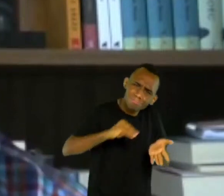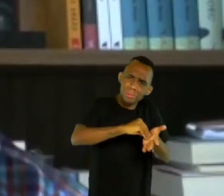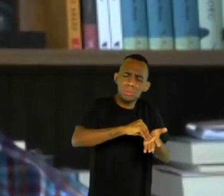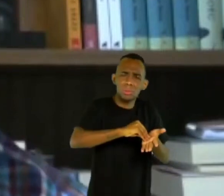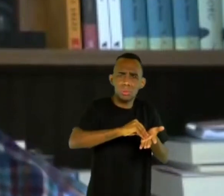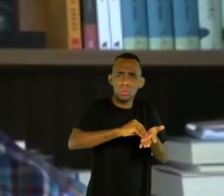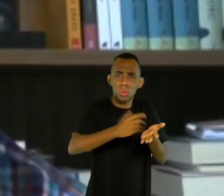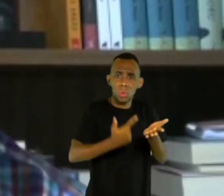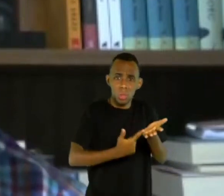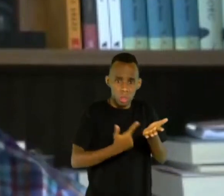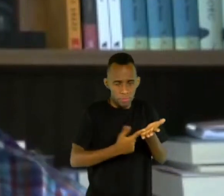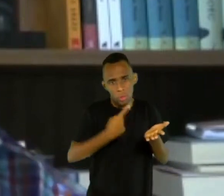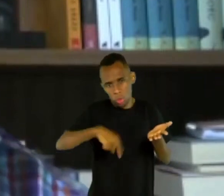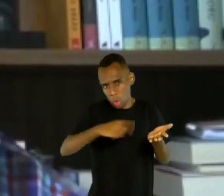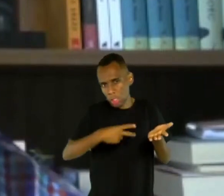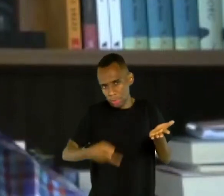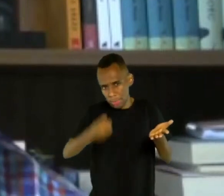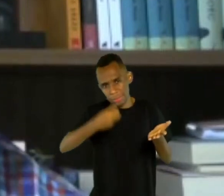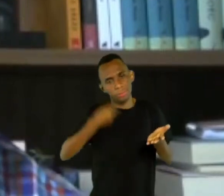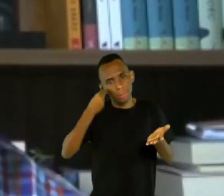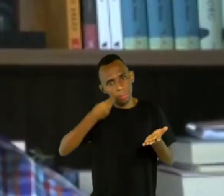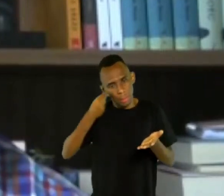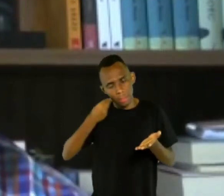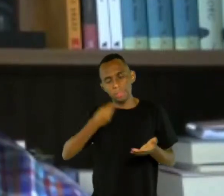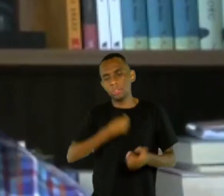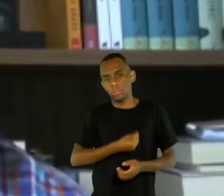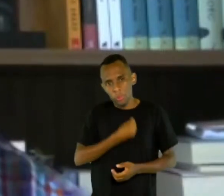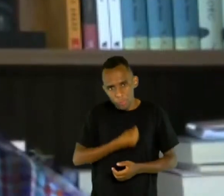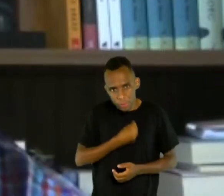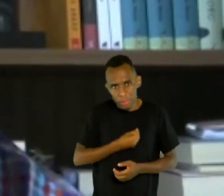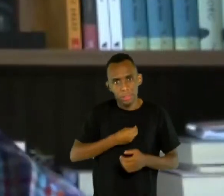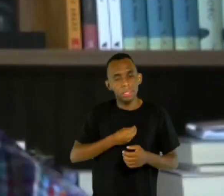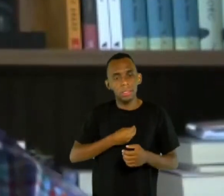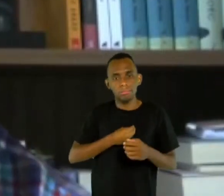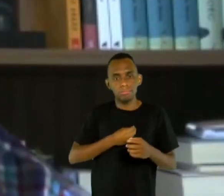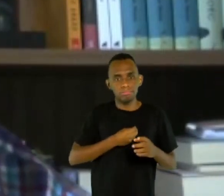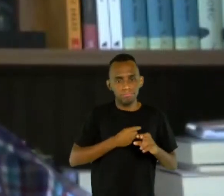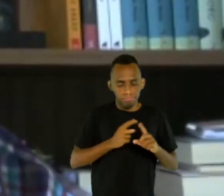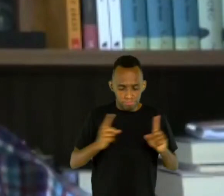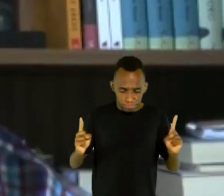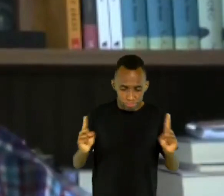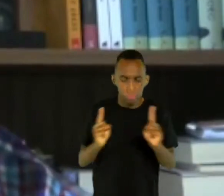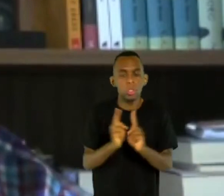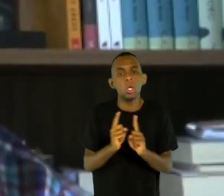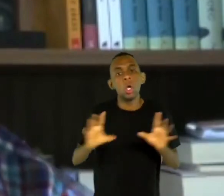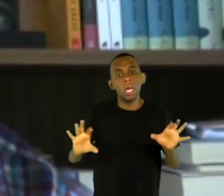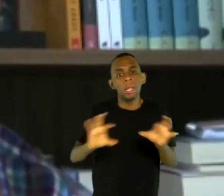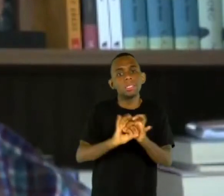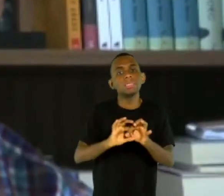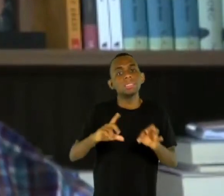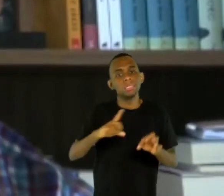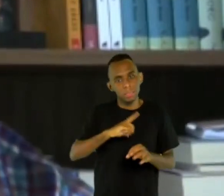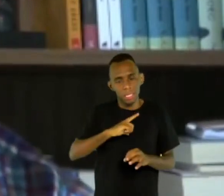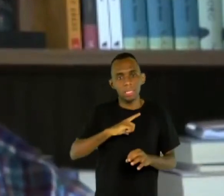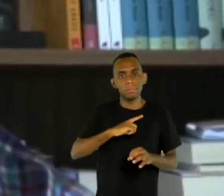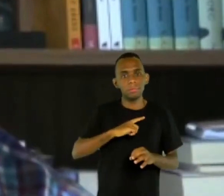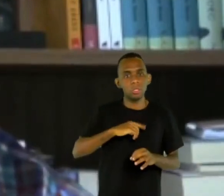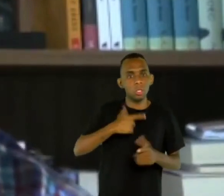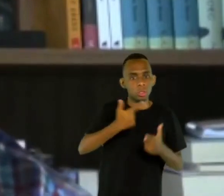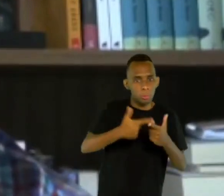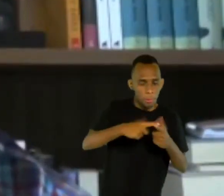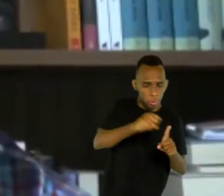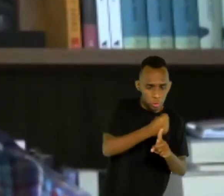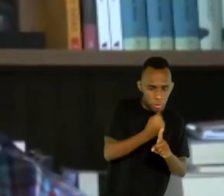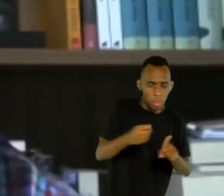percebemos em nosso cotidiano, dissociado desse momento político que o país vive também. Pois